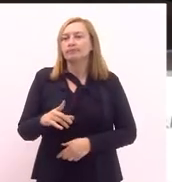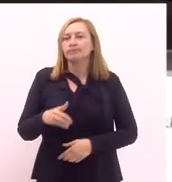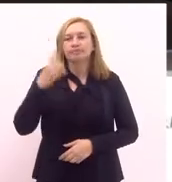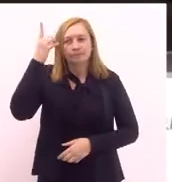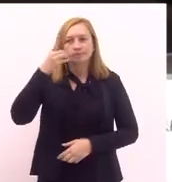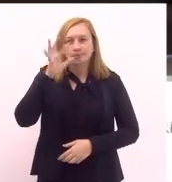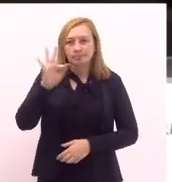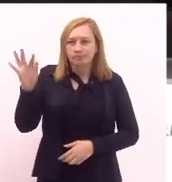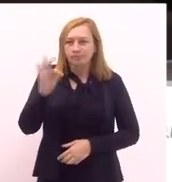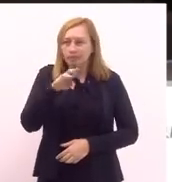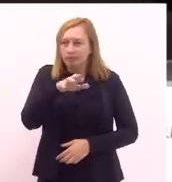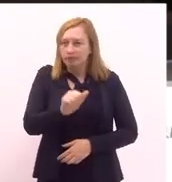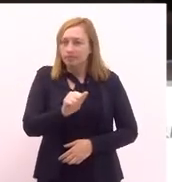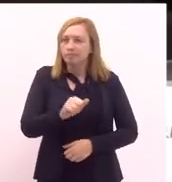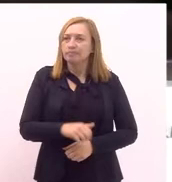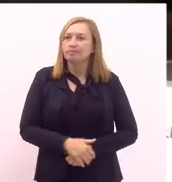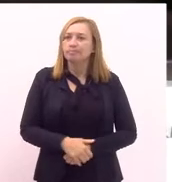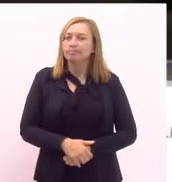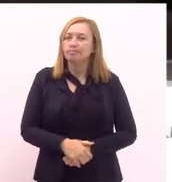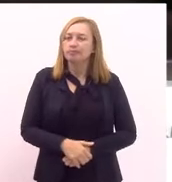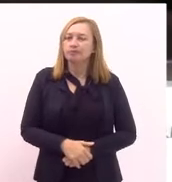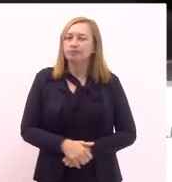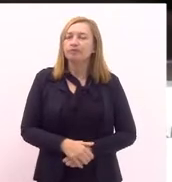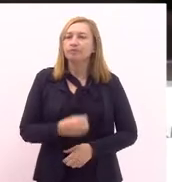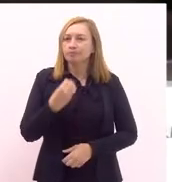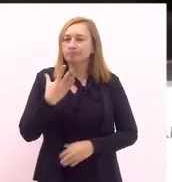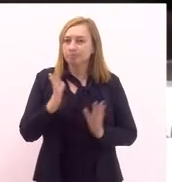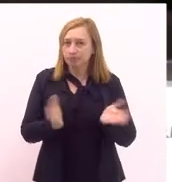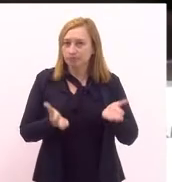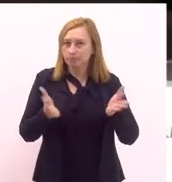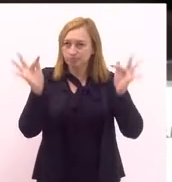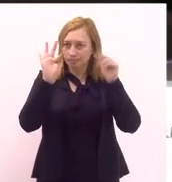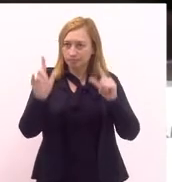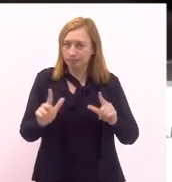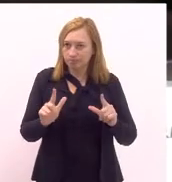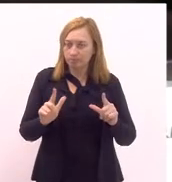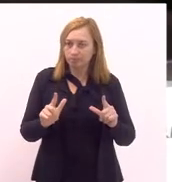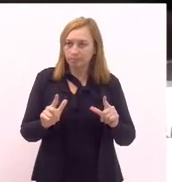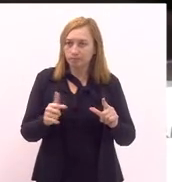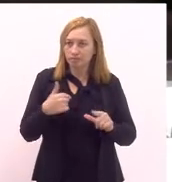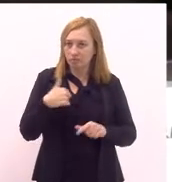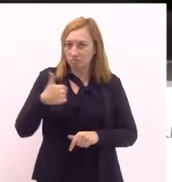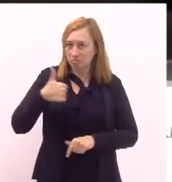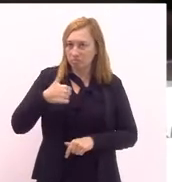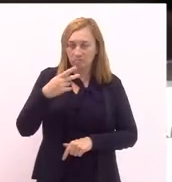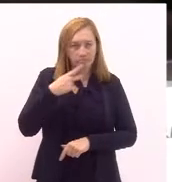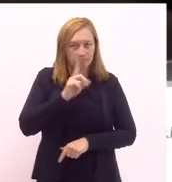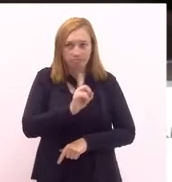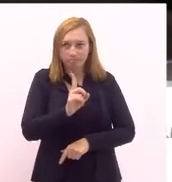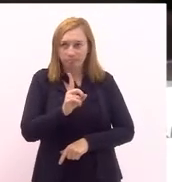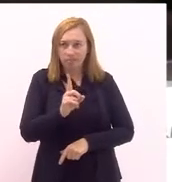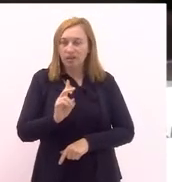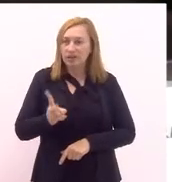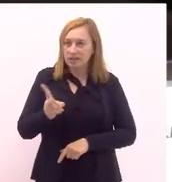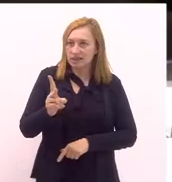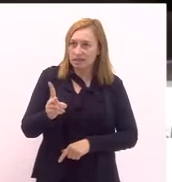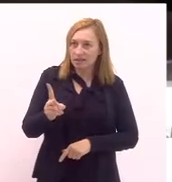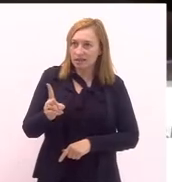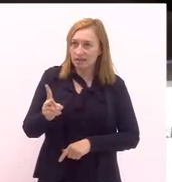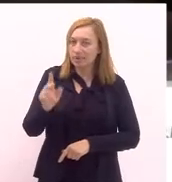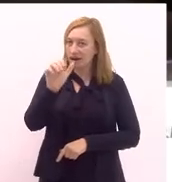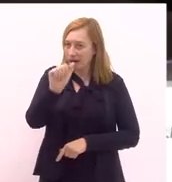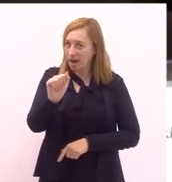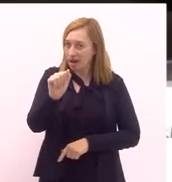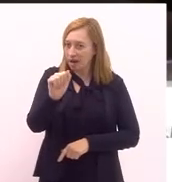deputada Federal Benedita da Silva uma hoje eu já fiquei feliz que eu não fui o primeiro a falar porque geralmente que tem que não me